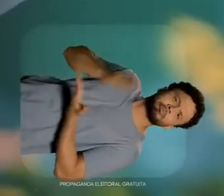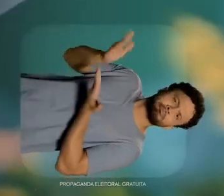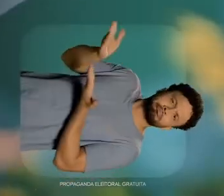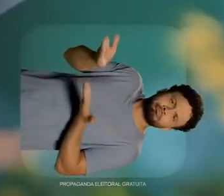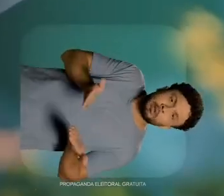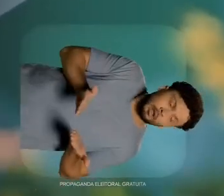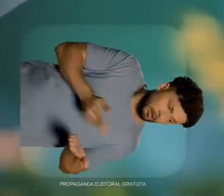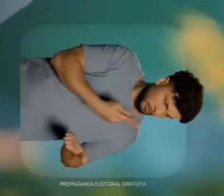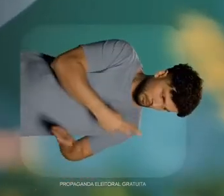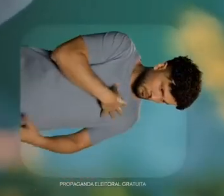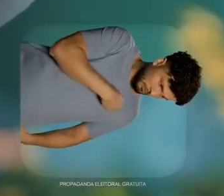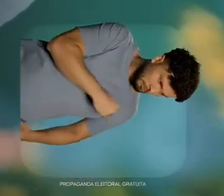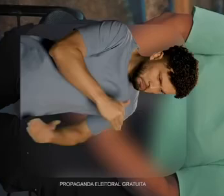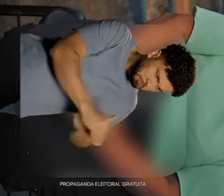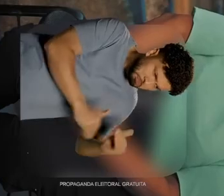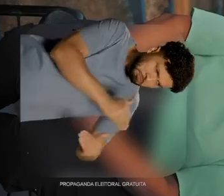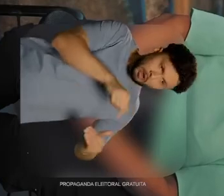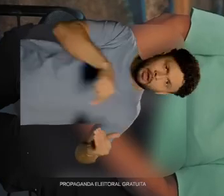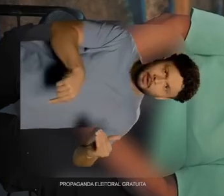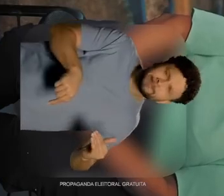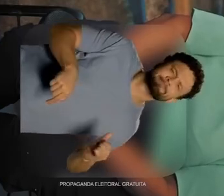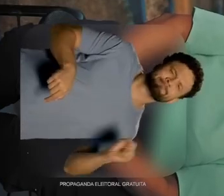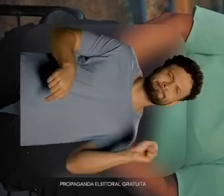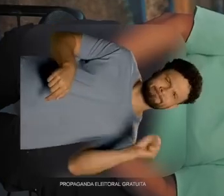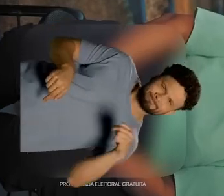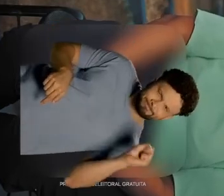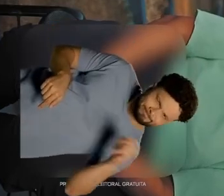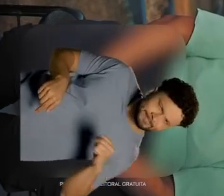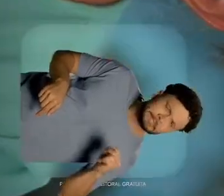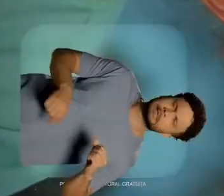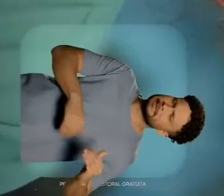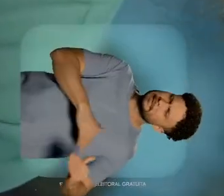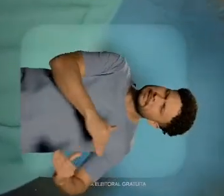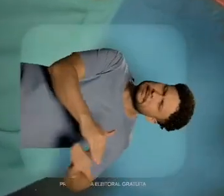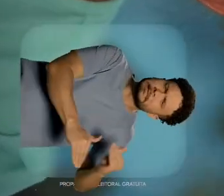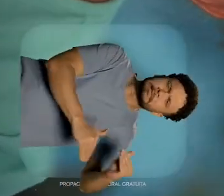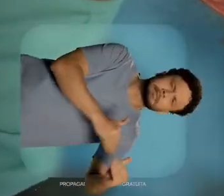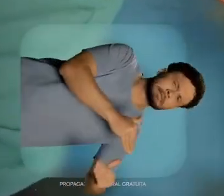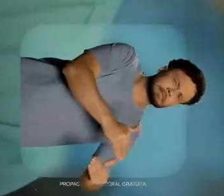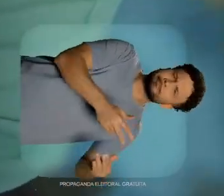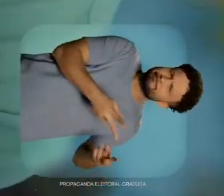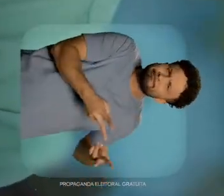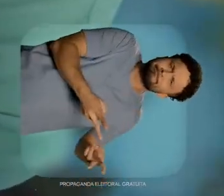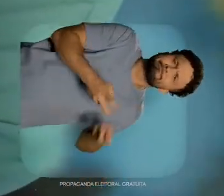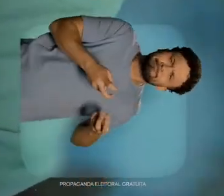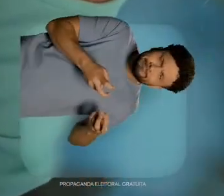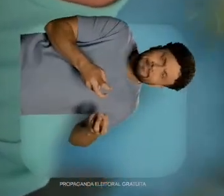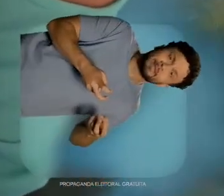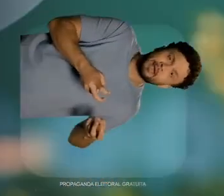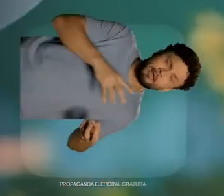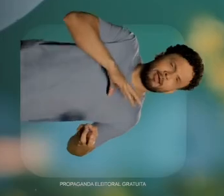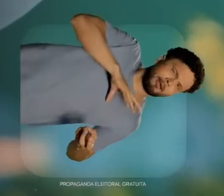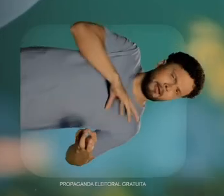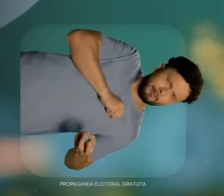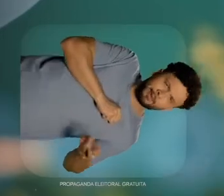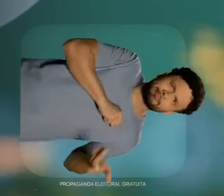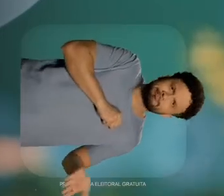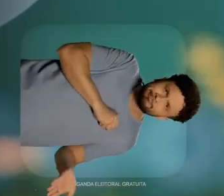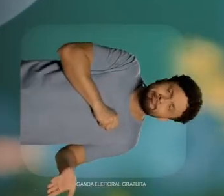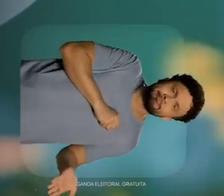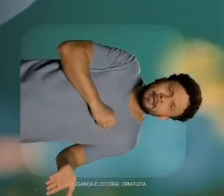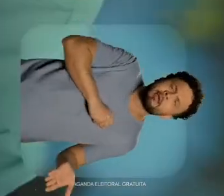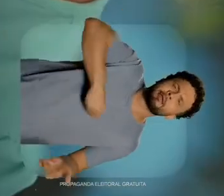E o seu filho teve desenvolvimento aqui? Como teve, como cresceu, como desenvolveu, como ele é amado. Agora ele é